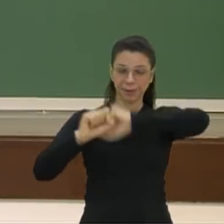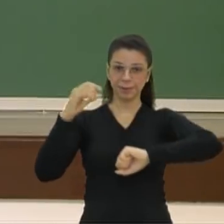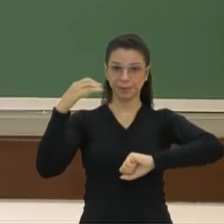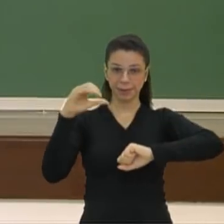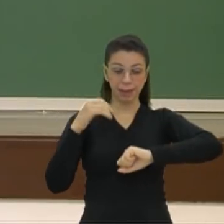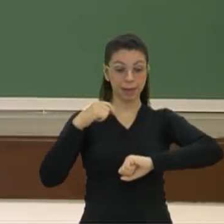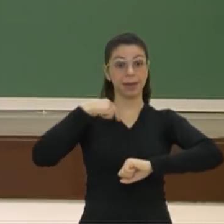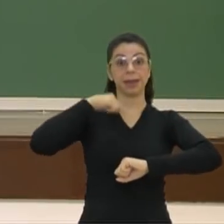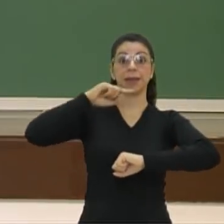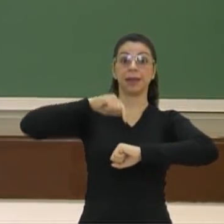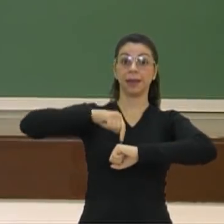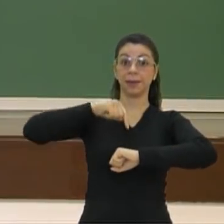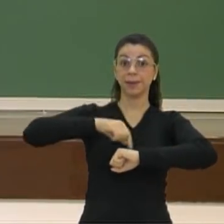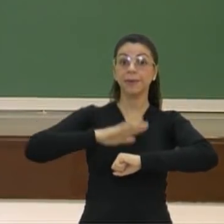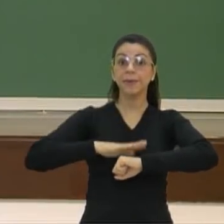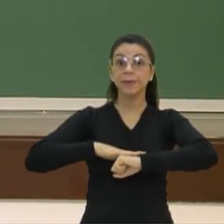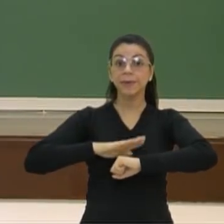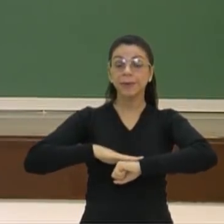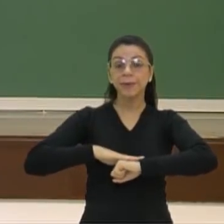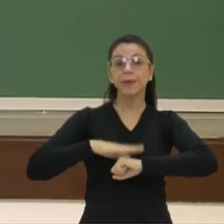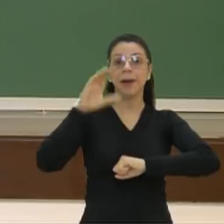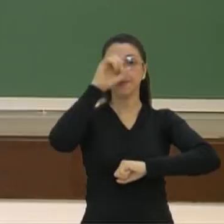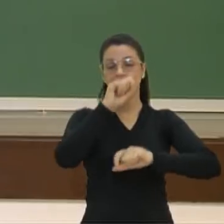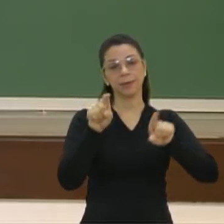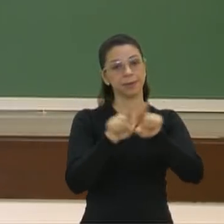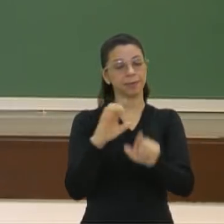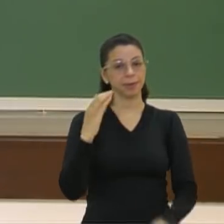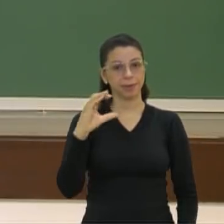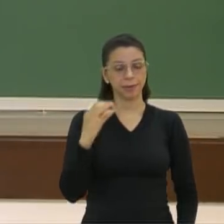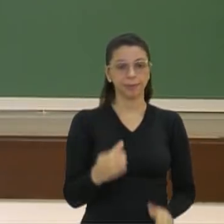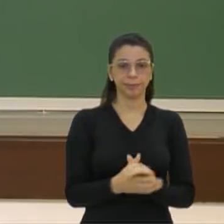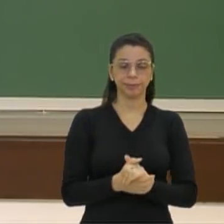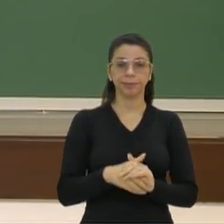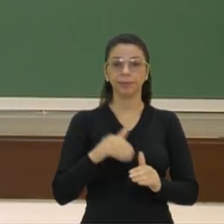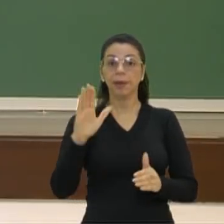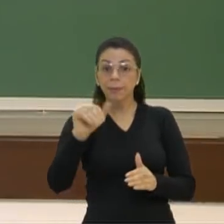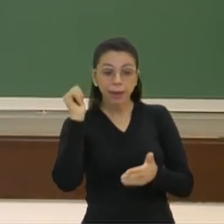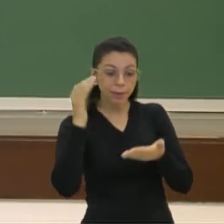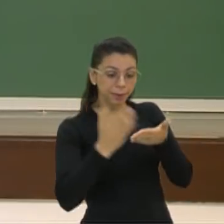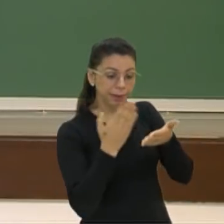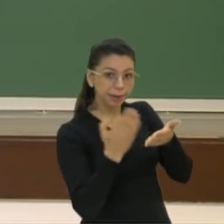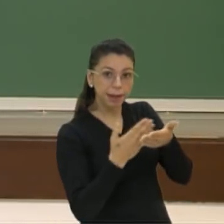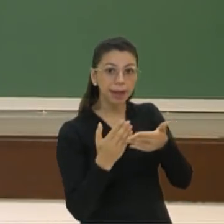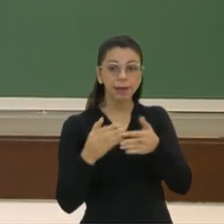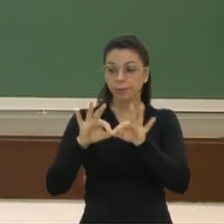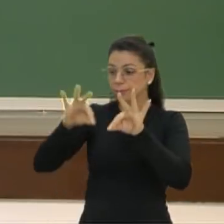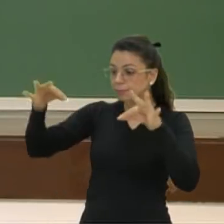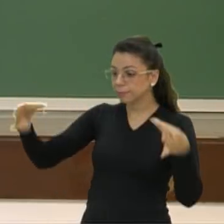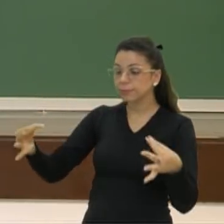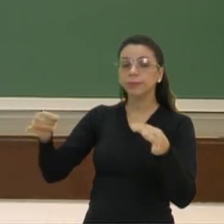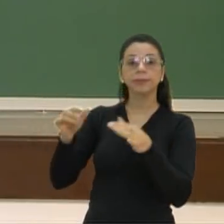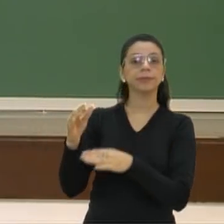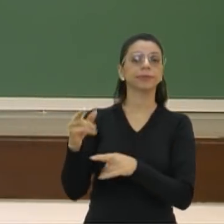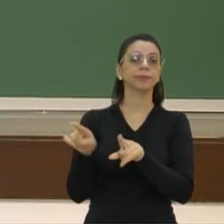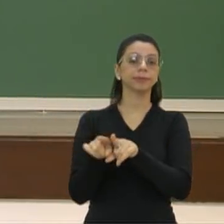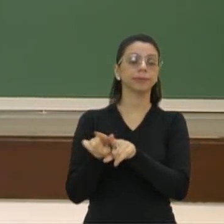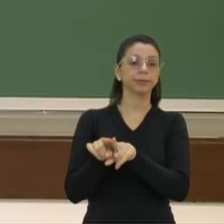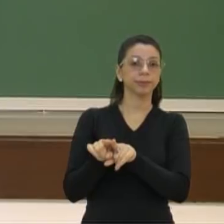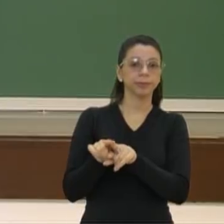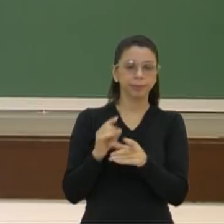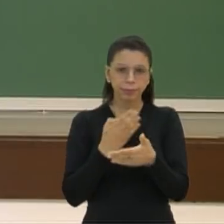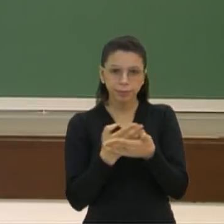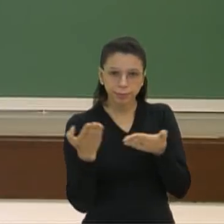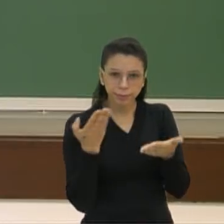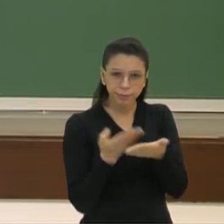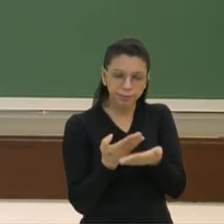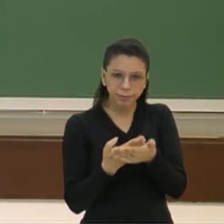vocês. Então, pega o caderno, pega o penal, porque a gente já vai começar. Como que tá as suas aulas? Estão em dia? Está conversando